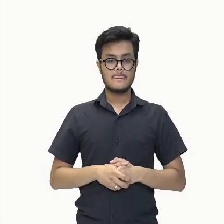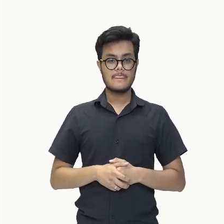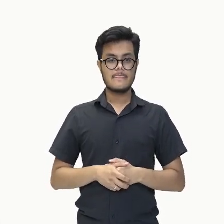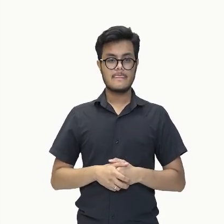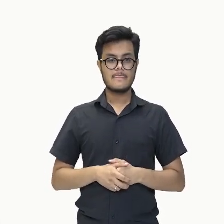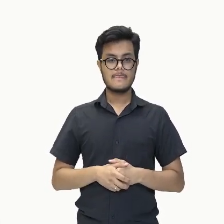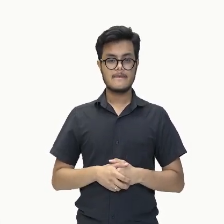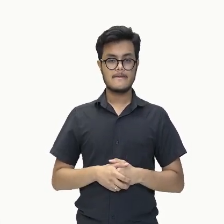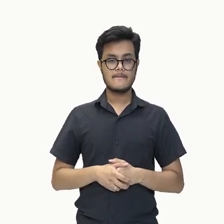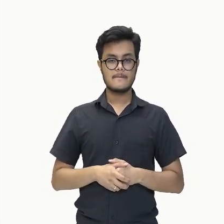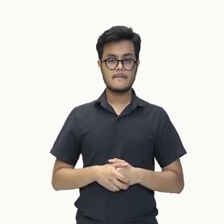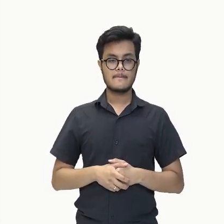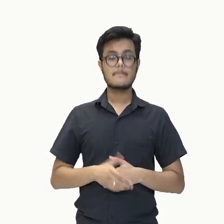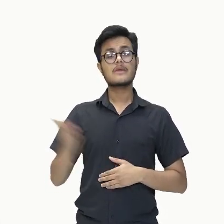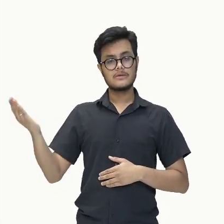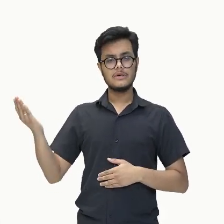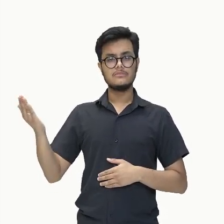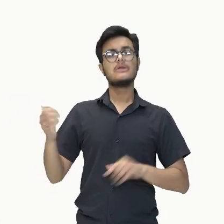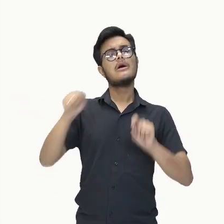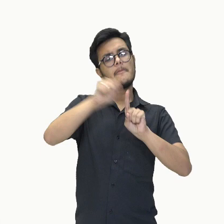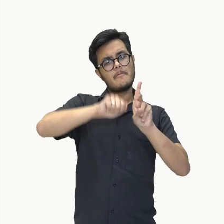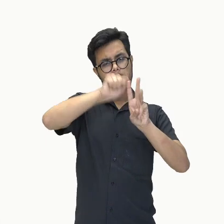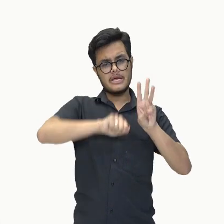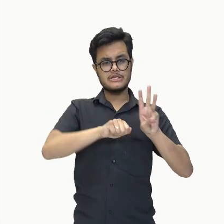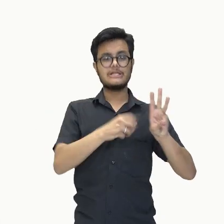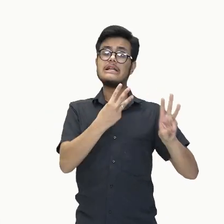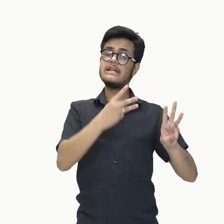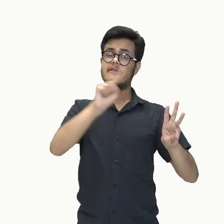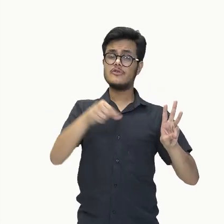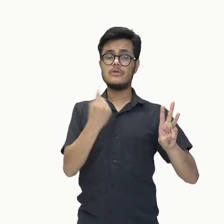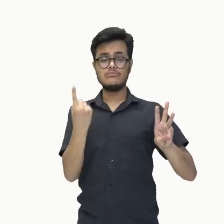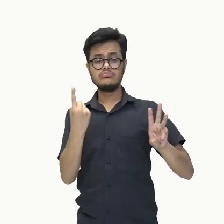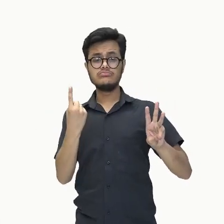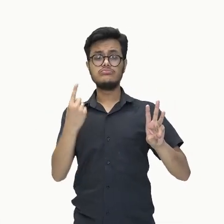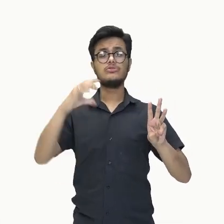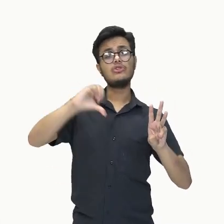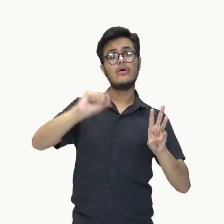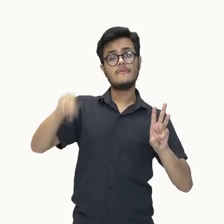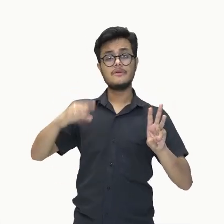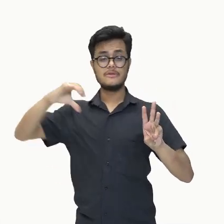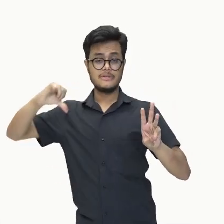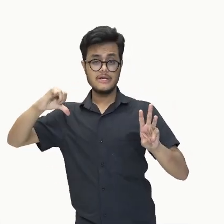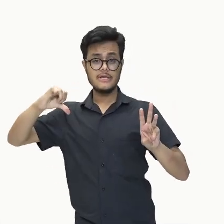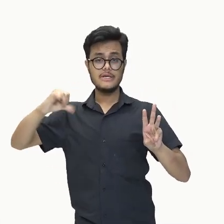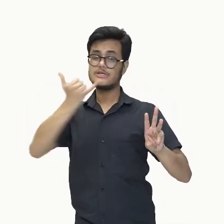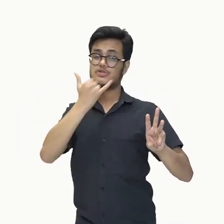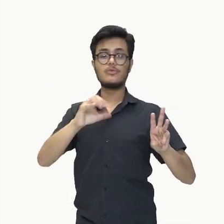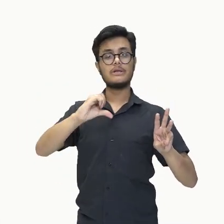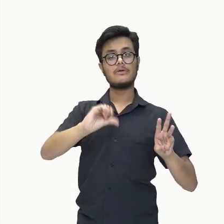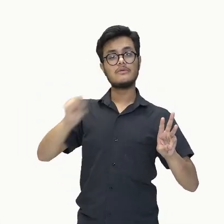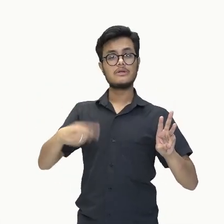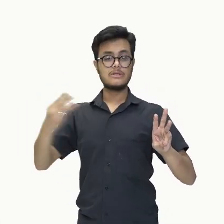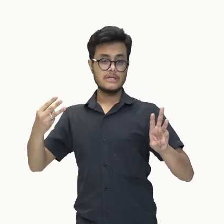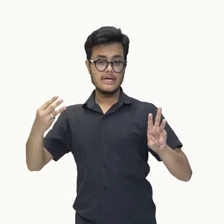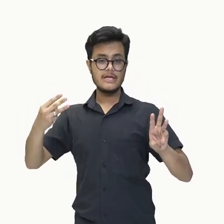outubro. Essas nossas taxas aqui, 3,1, 9,3 e 12,3. Muito bem.